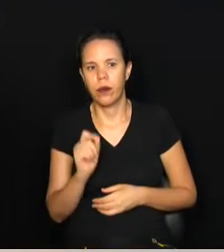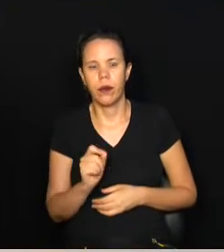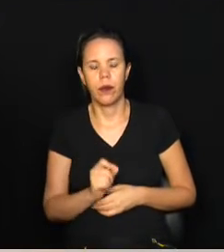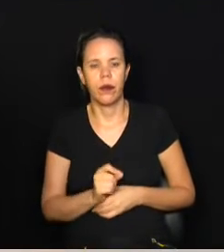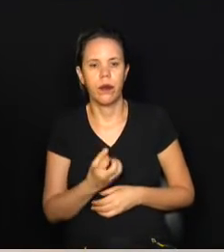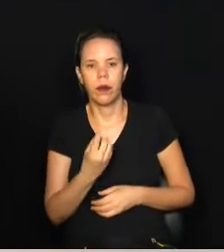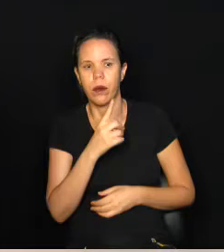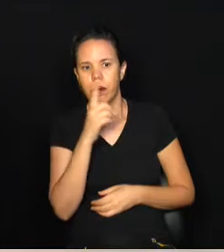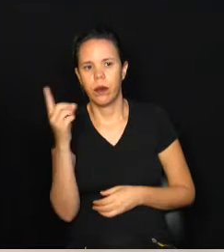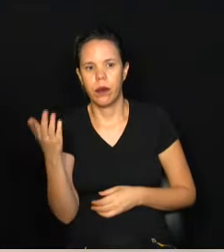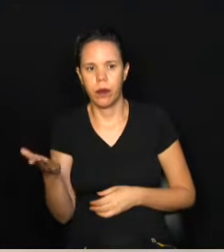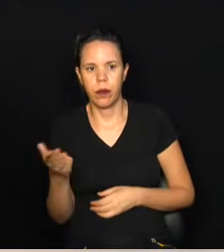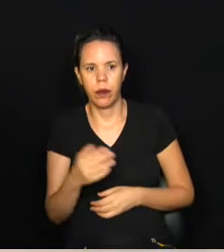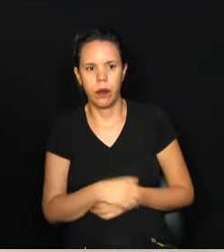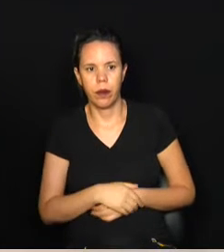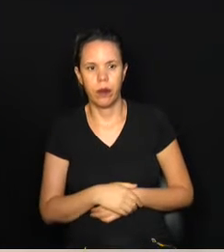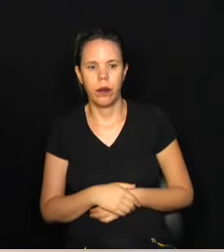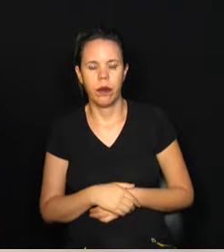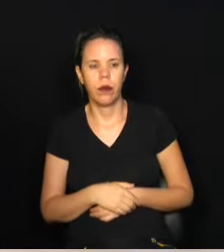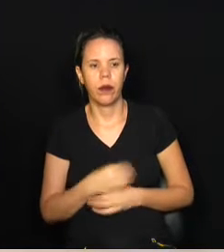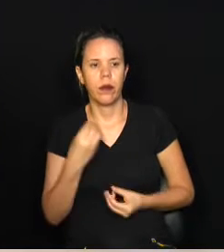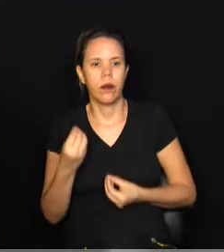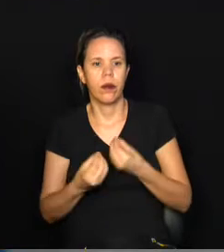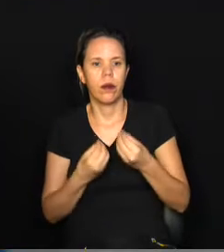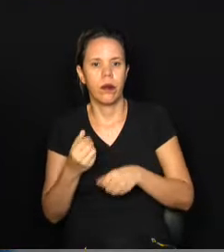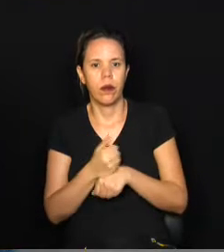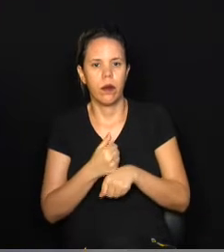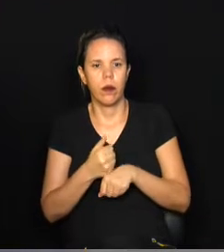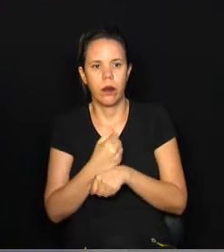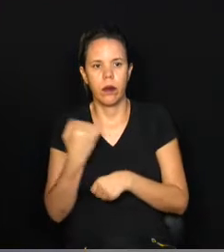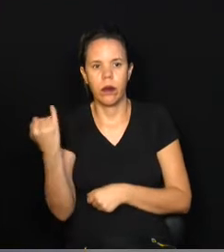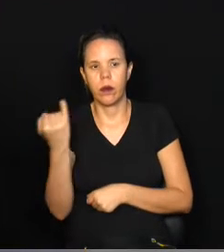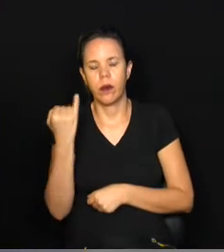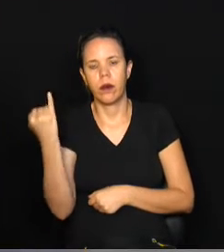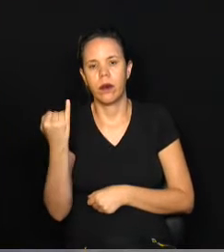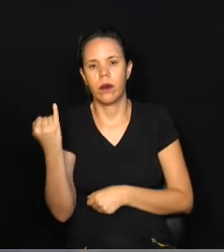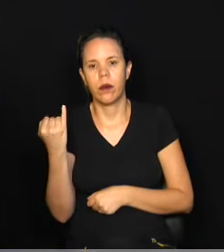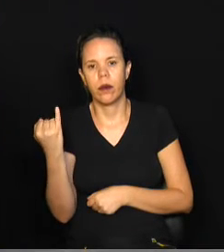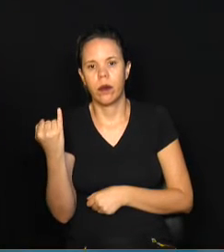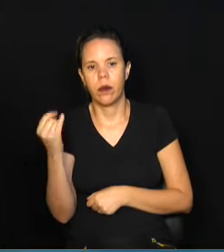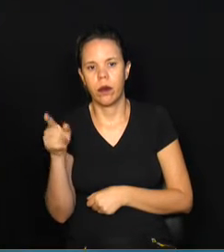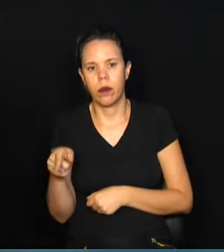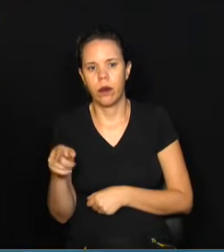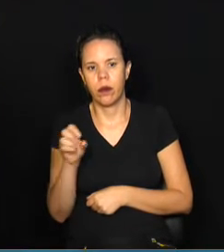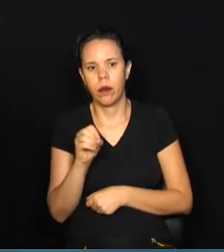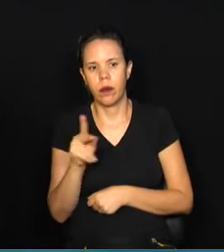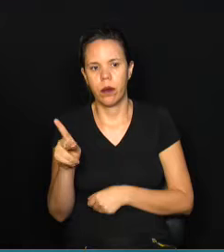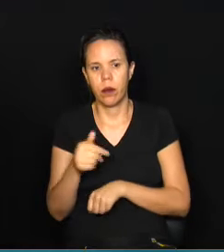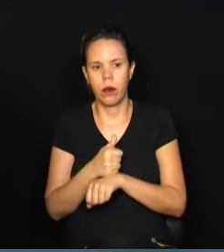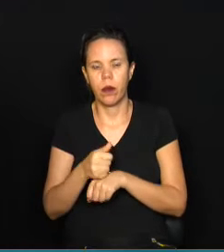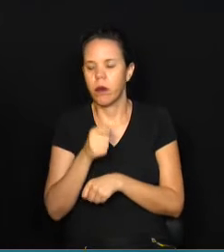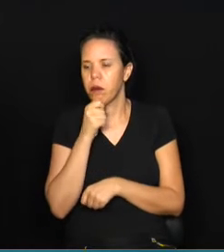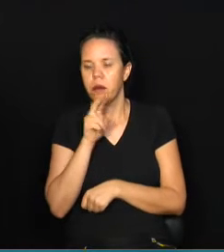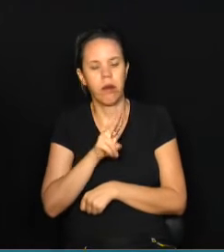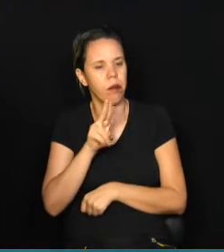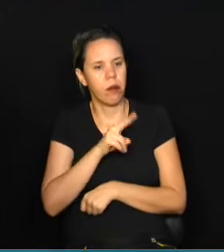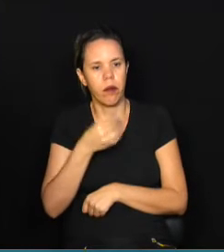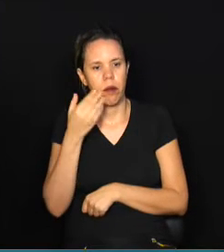bom dia, como uma profissão tão importante ainda não está sendo usada